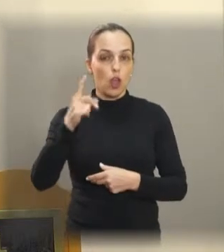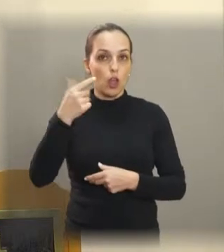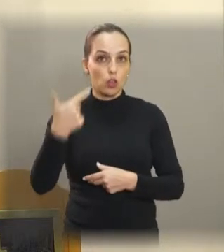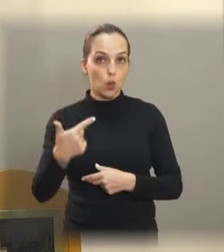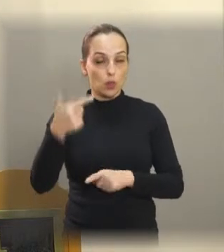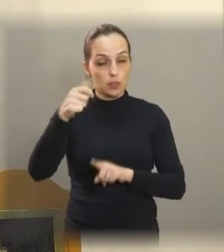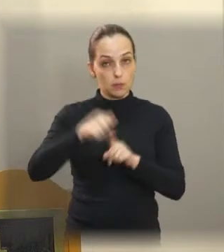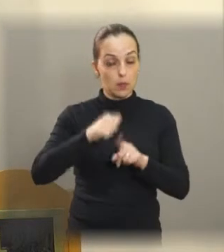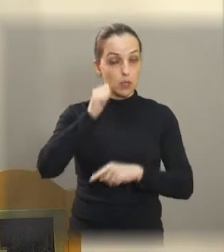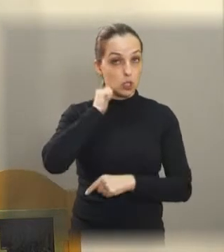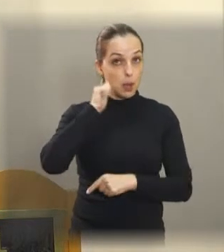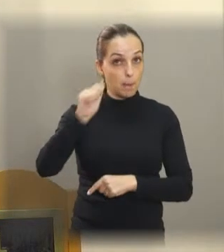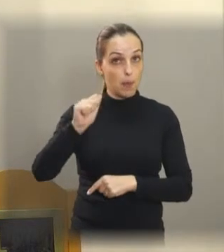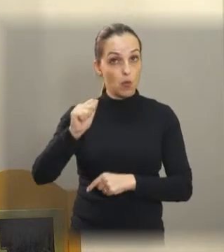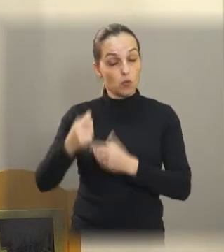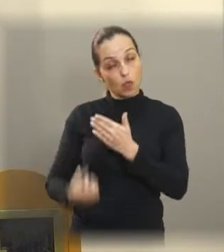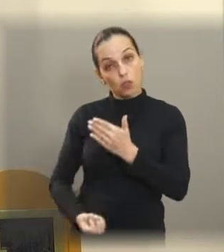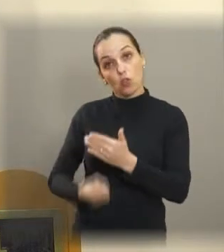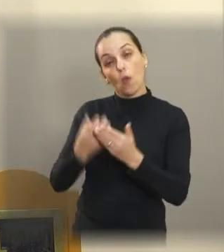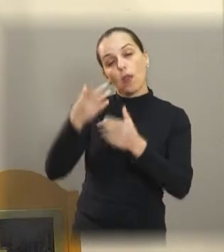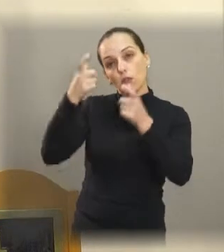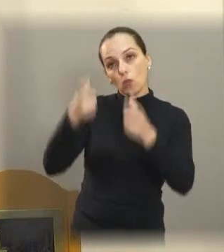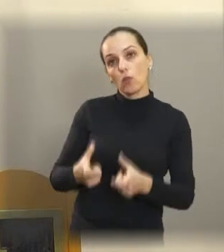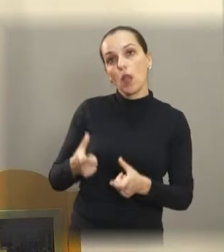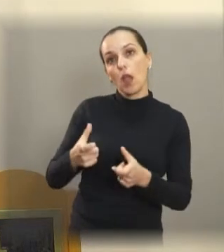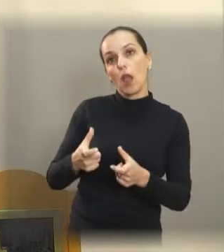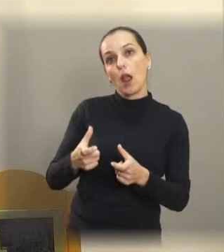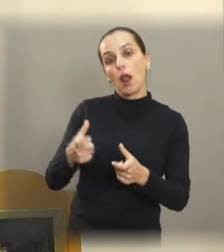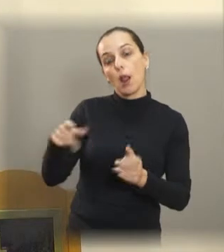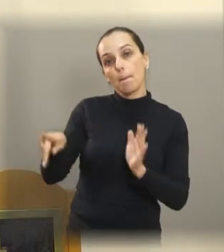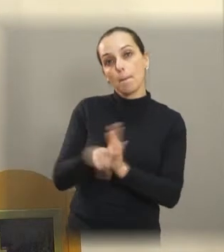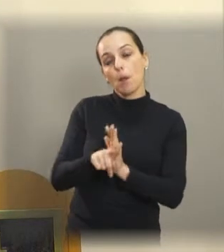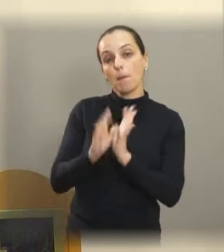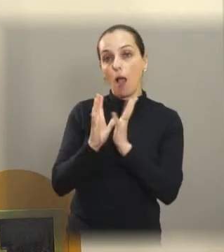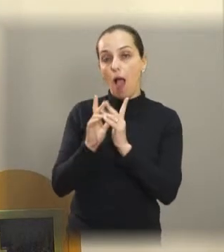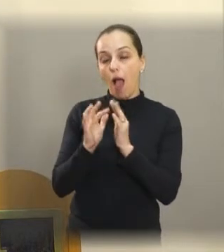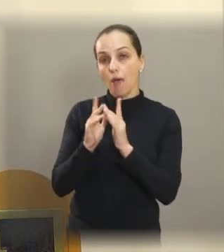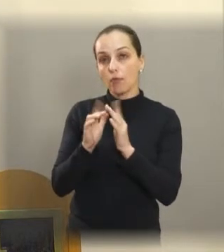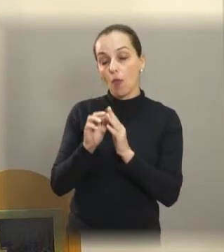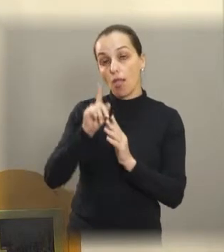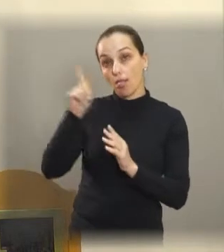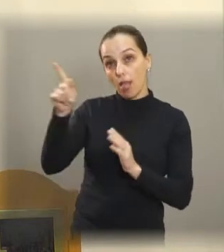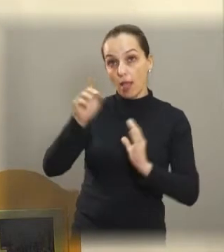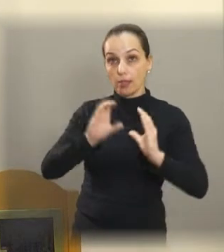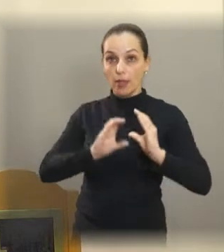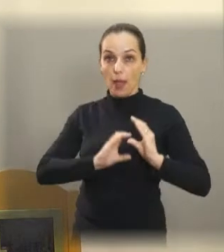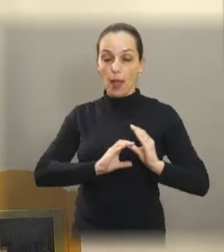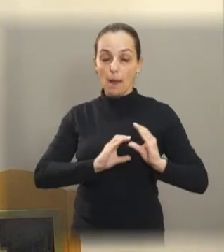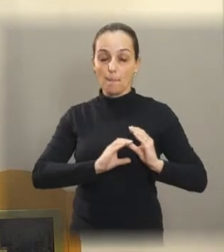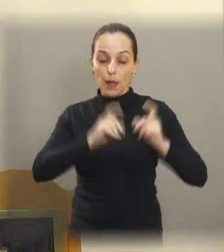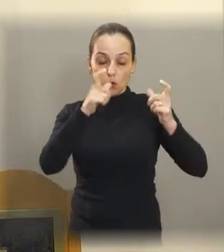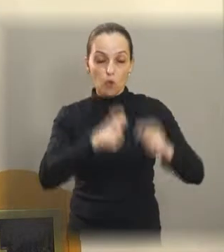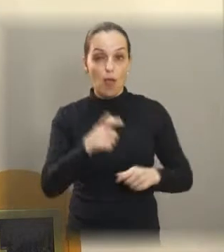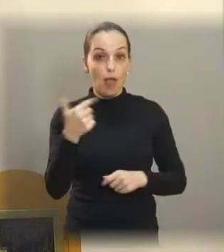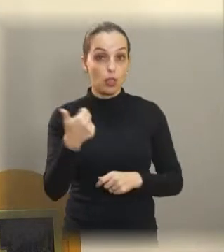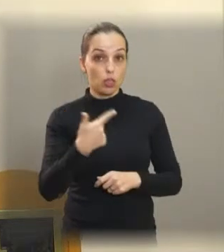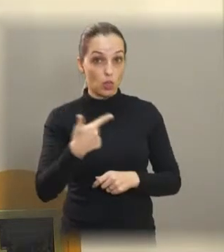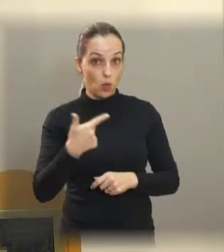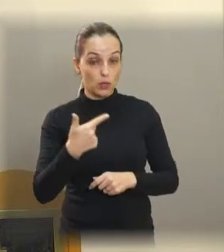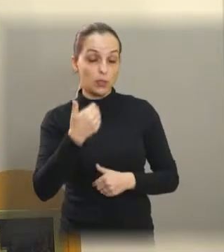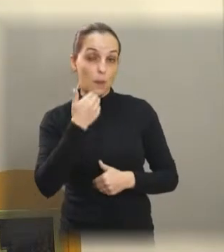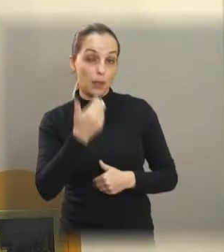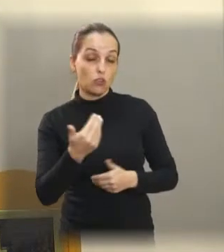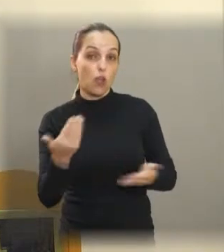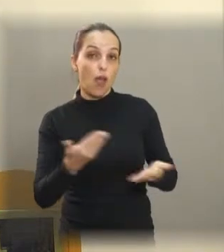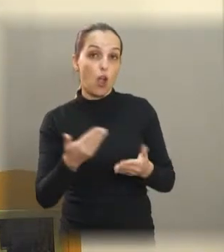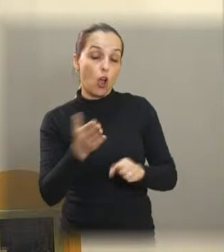da inauguração do Núcleo para Autistas, que é a unidade 2 da APAE, e eu pediria aí para que